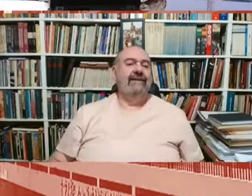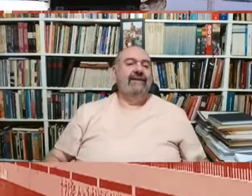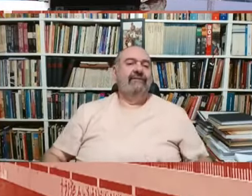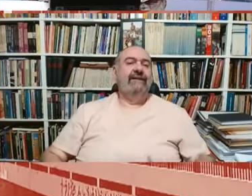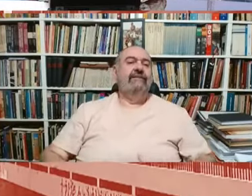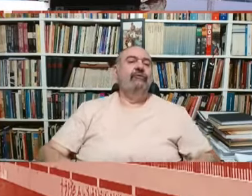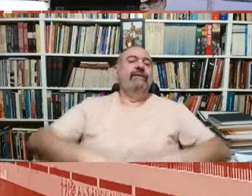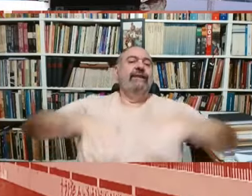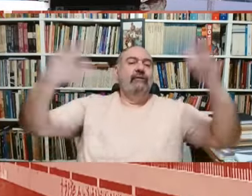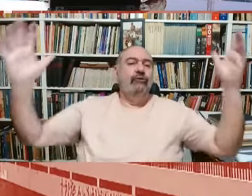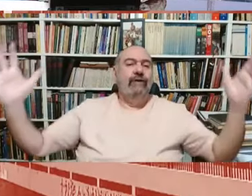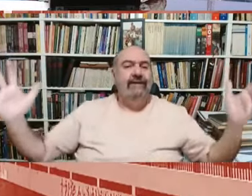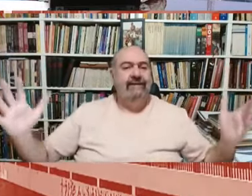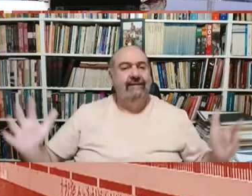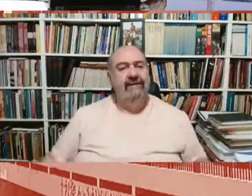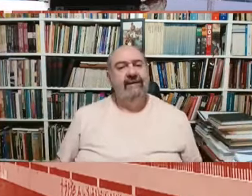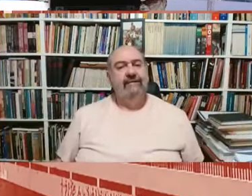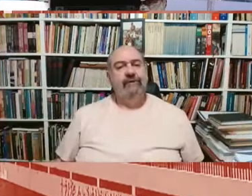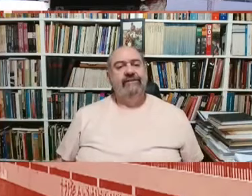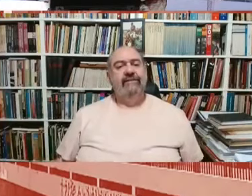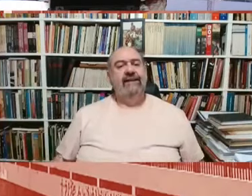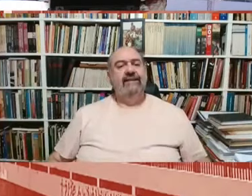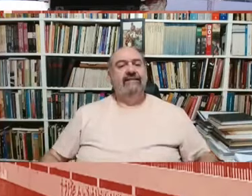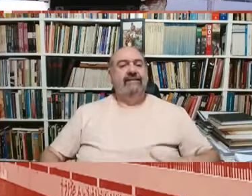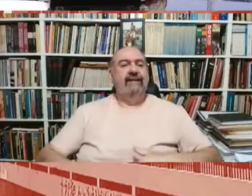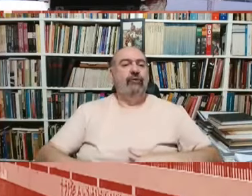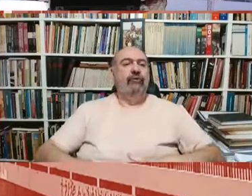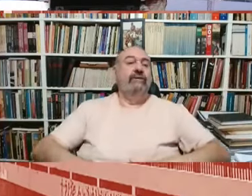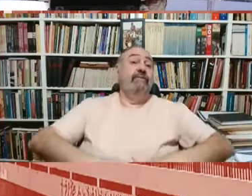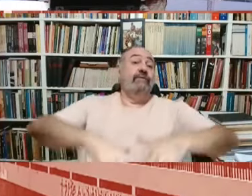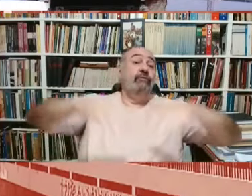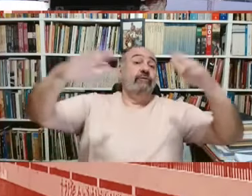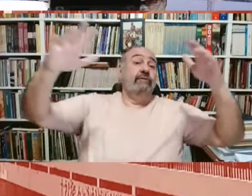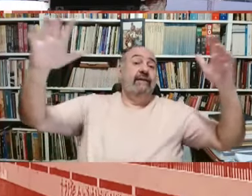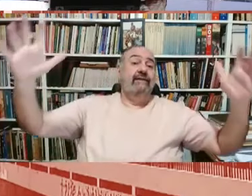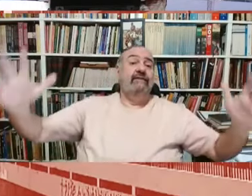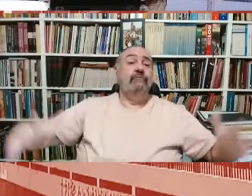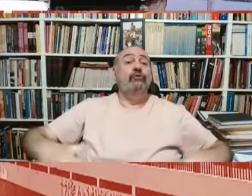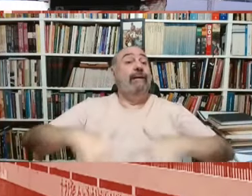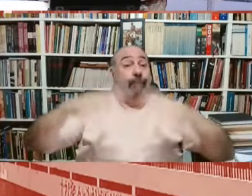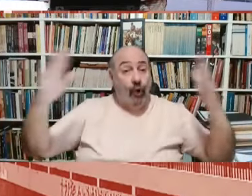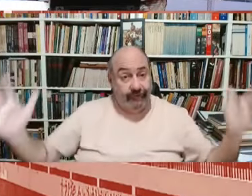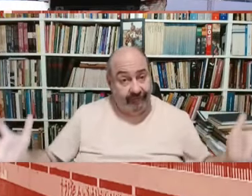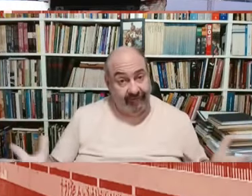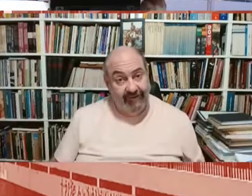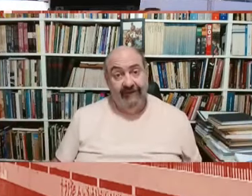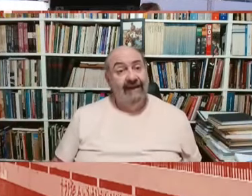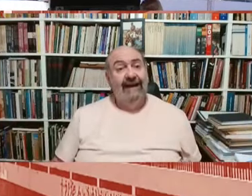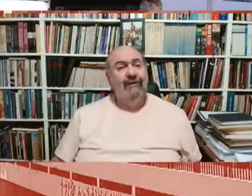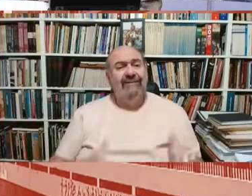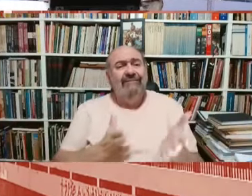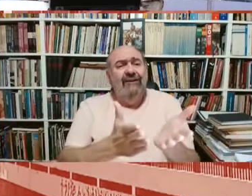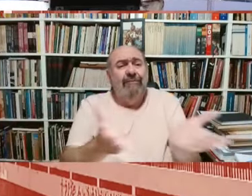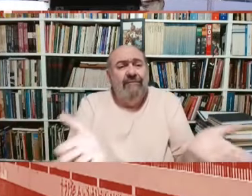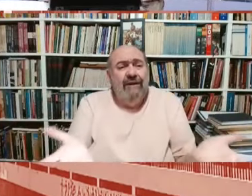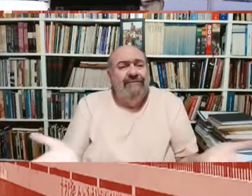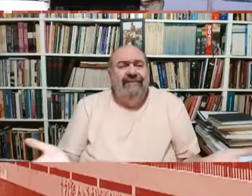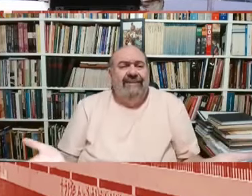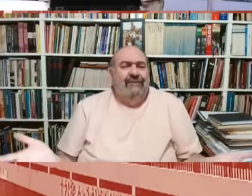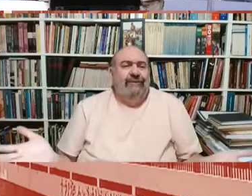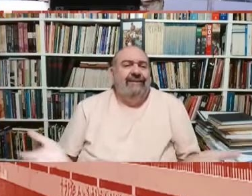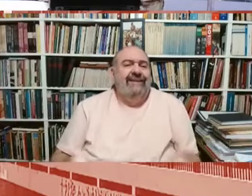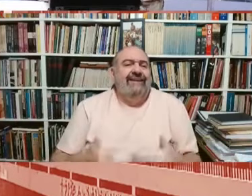particulares, né, de um enterro de um grande presidente, né, ou de mesmo, né, de uma posse, Da né? posse. Agora, não